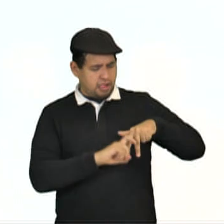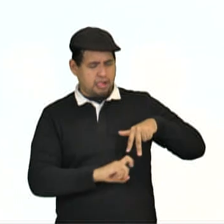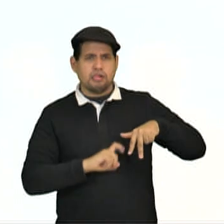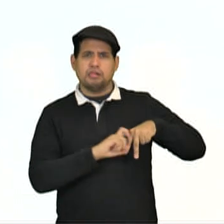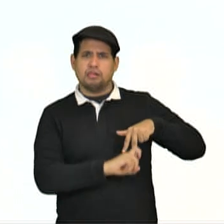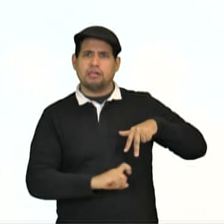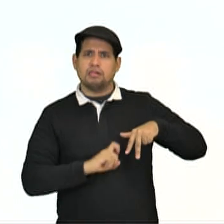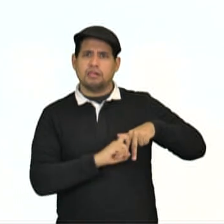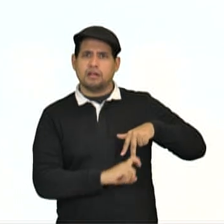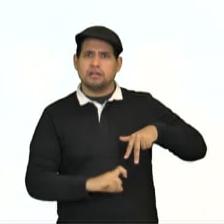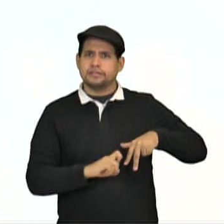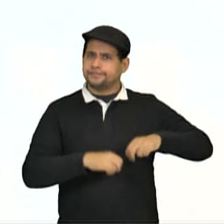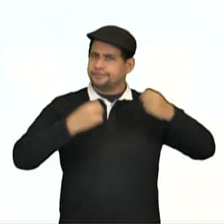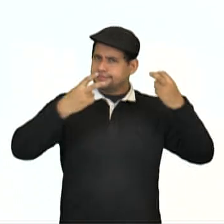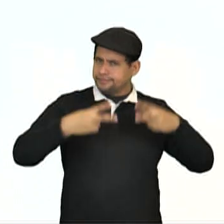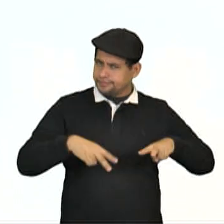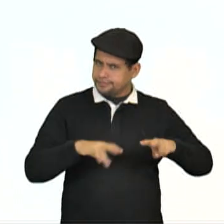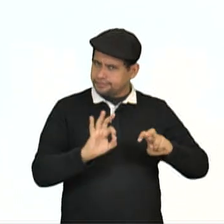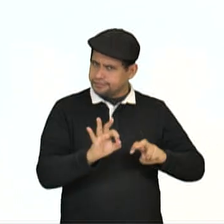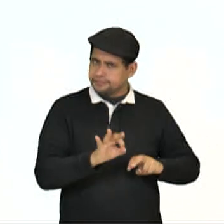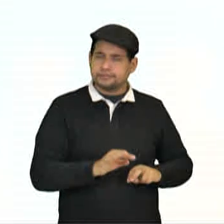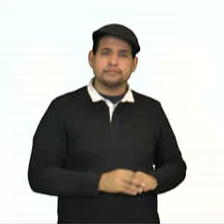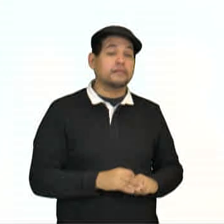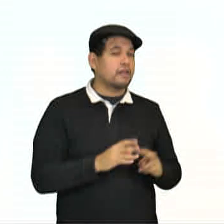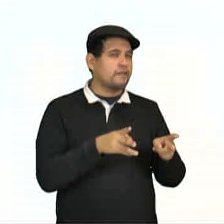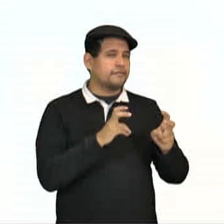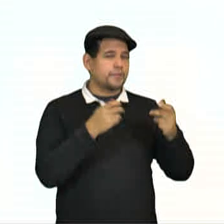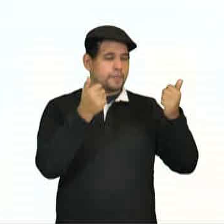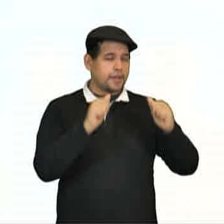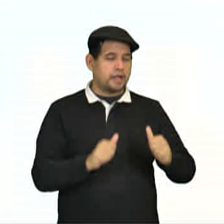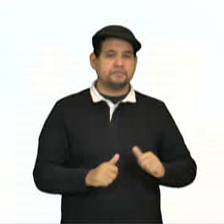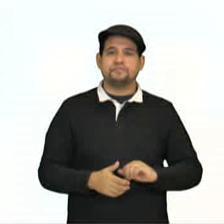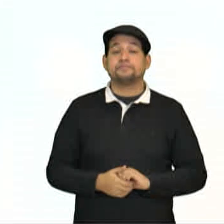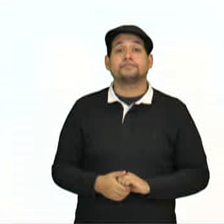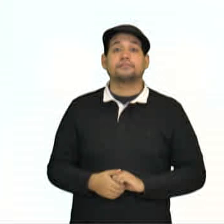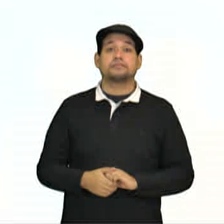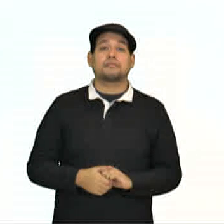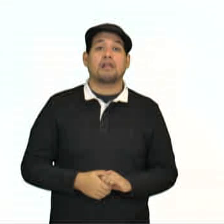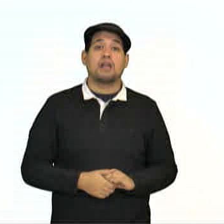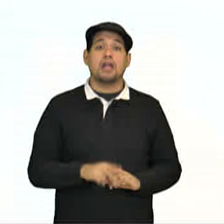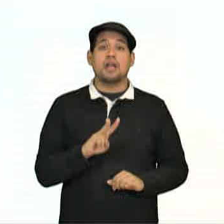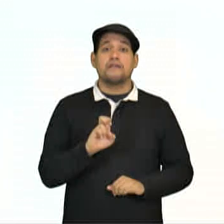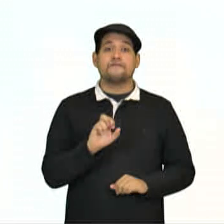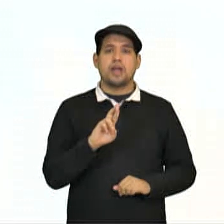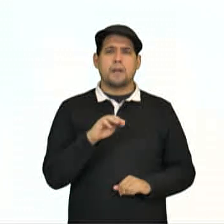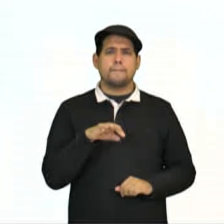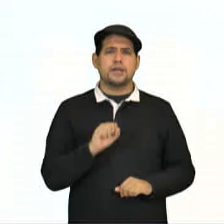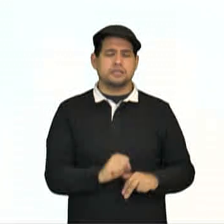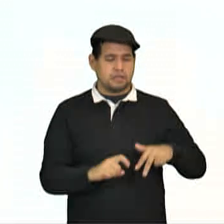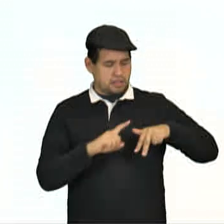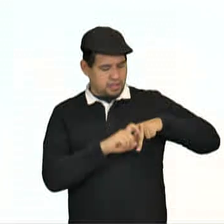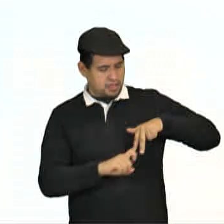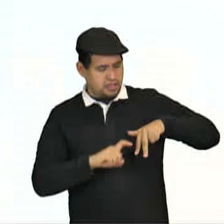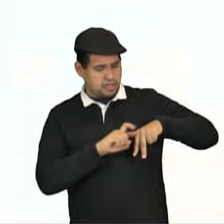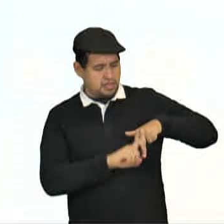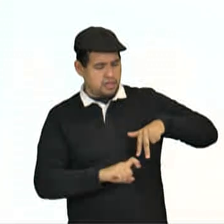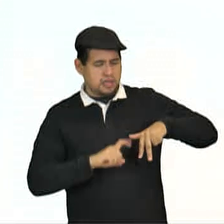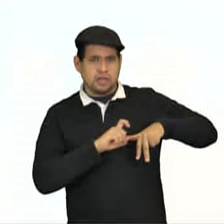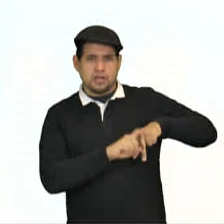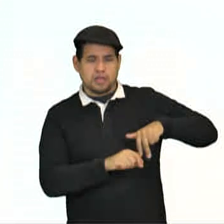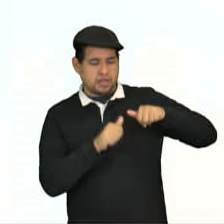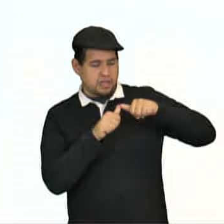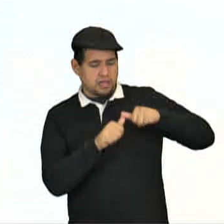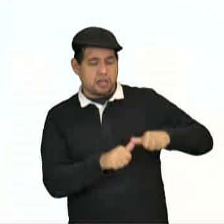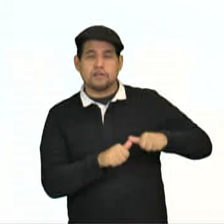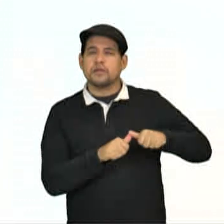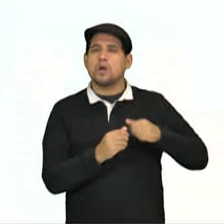você citou um exemplo? Tenho certeza que sim. Vamos lá conferir então? Vermes parasitas são aqueles que ficam